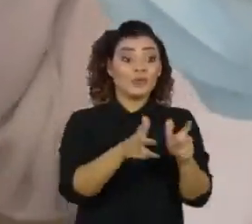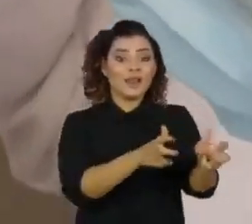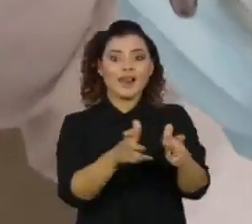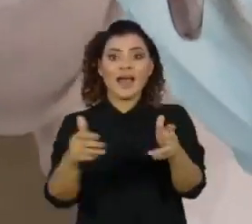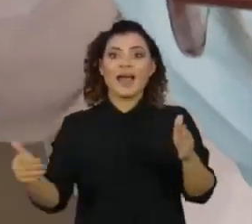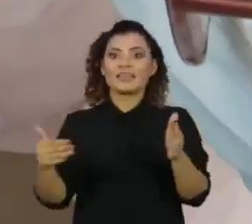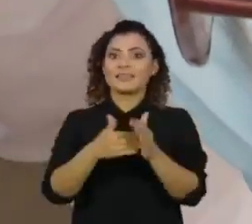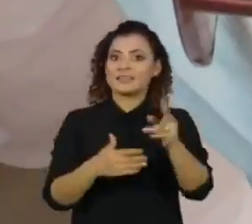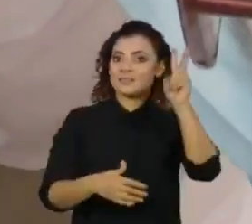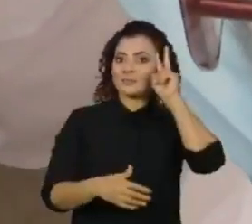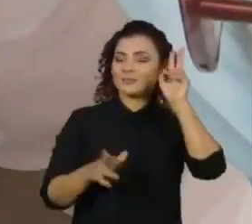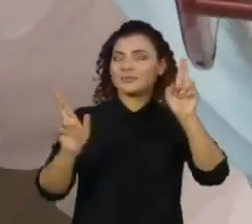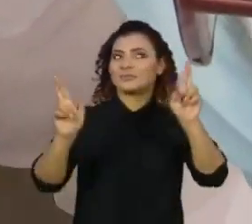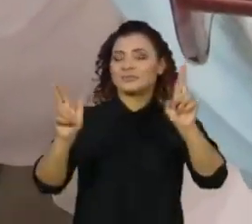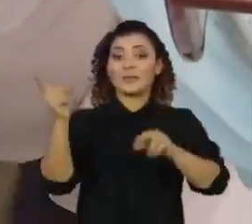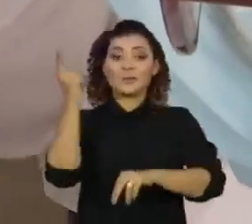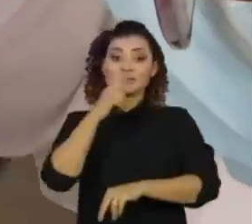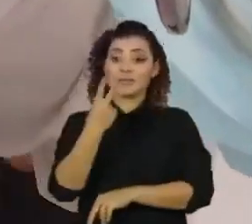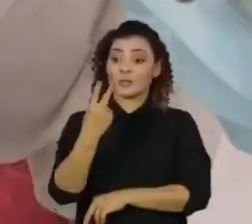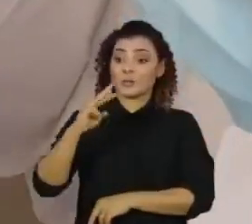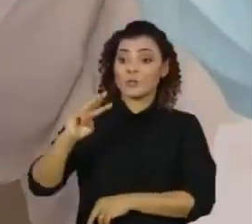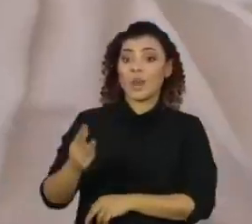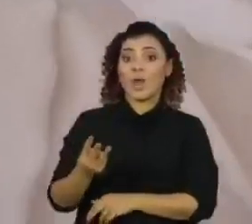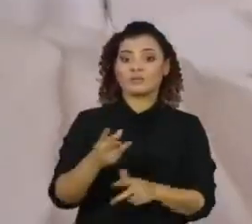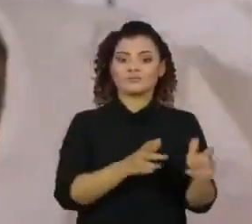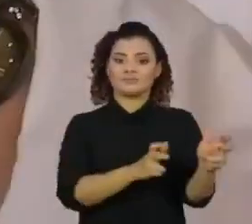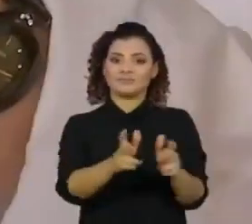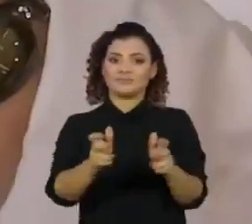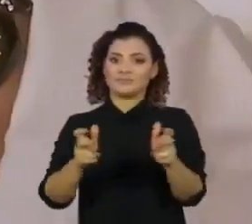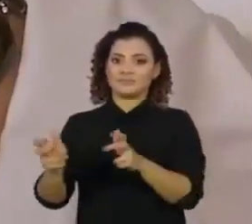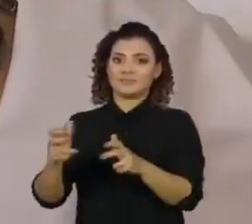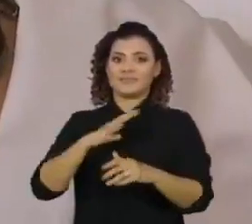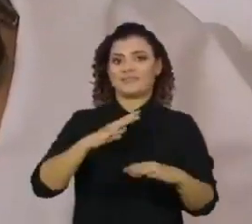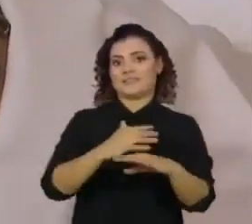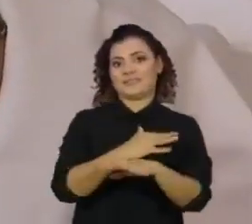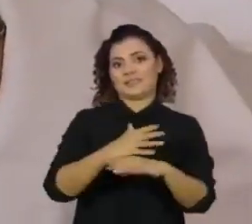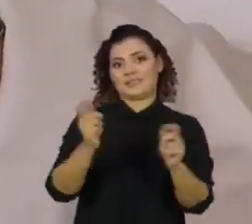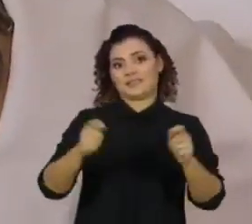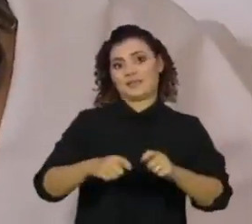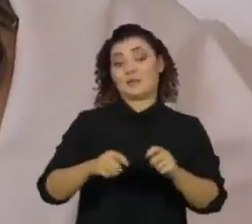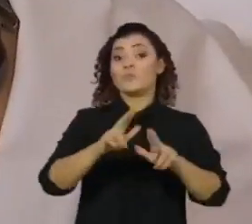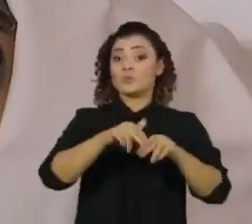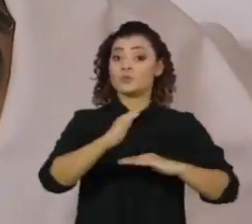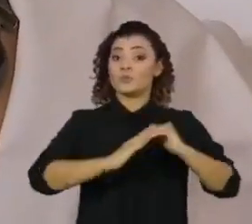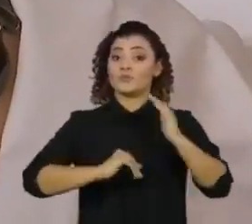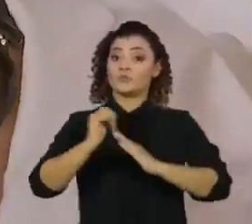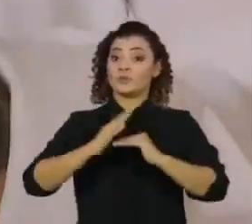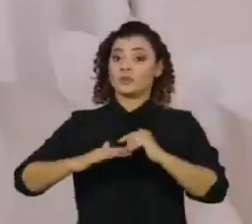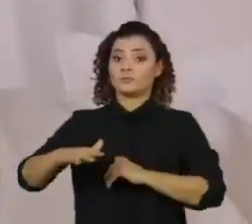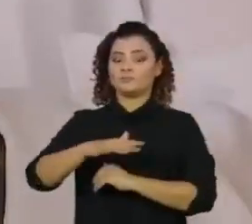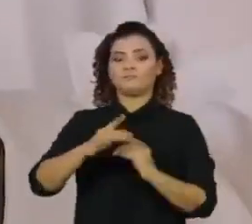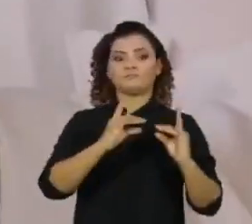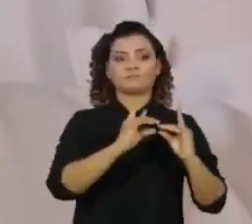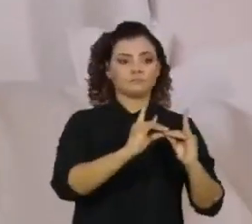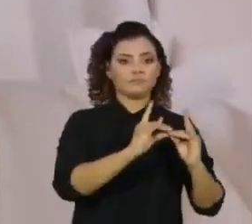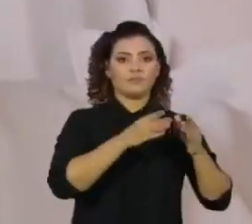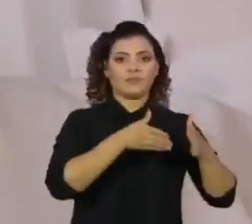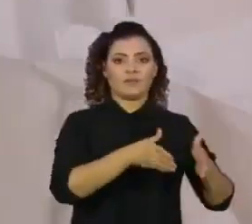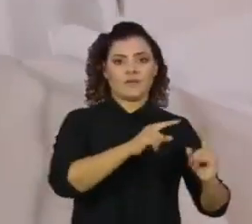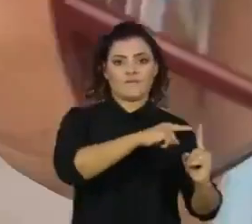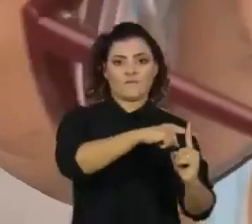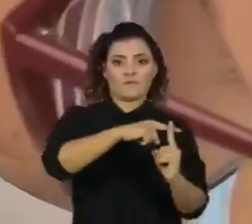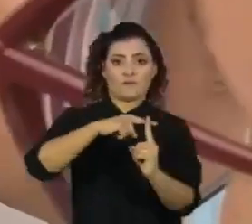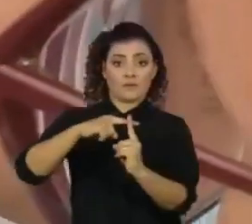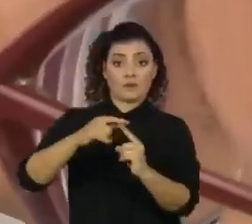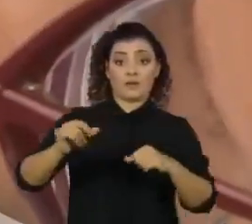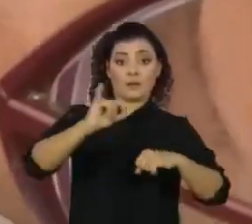até segunda-feira e chegar a 2 milhões de doses aplicadas na cidade construcionais do serviço funerário que já